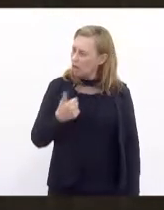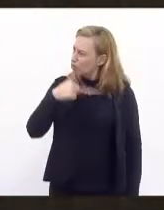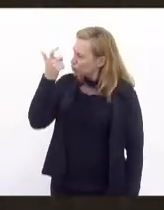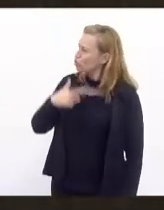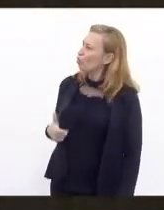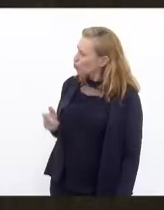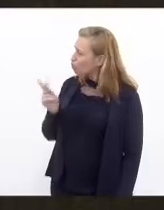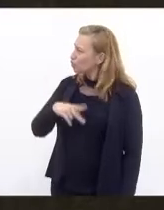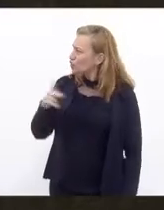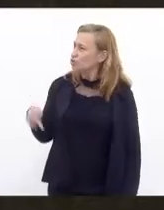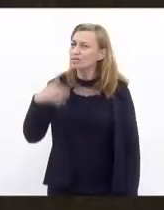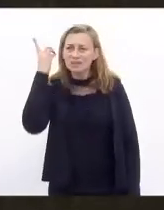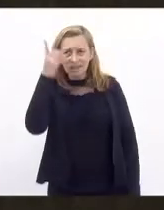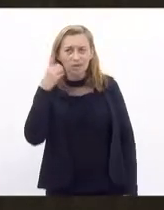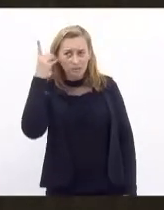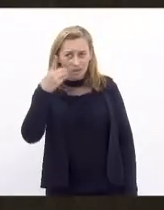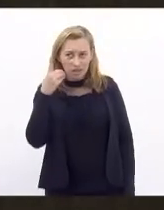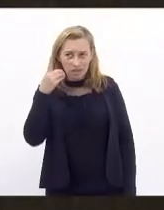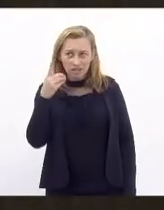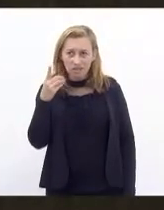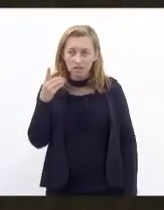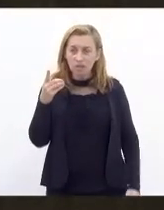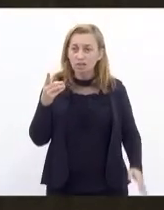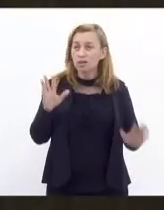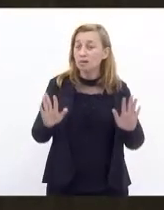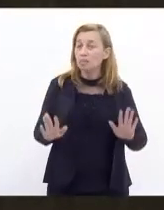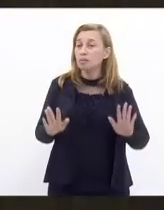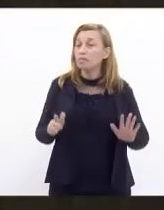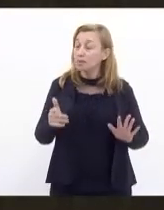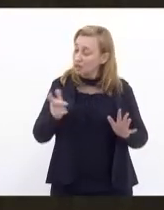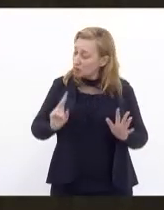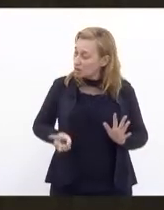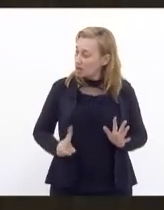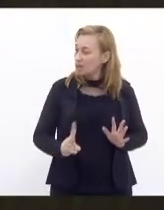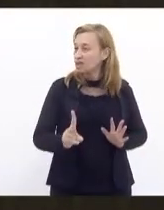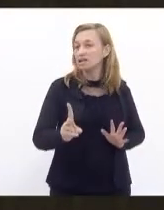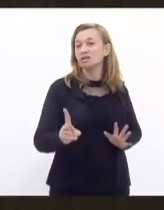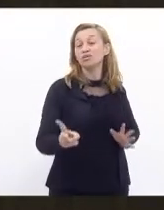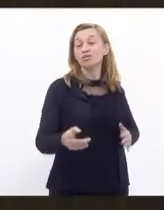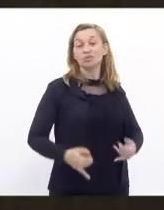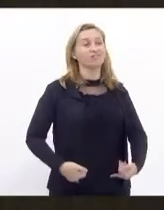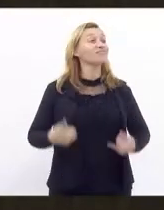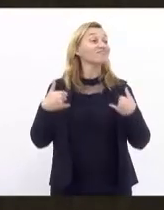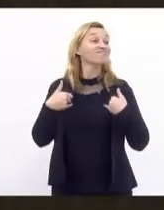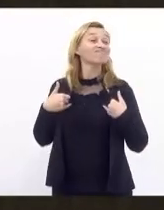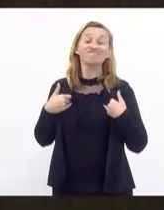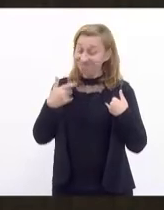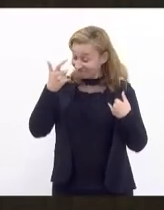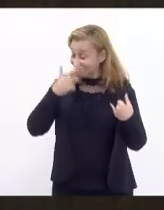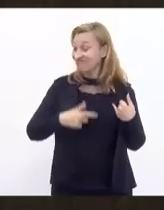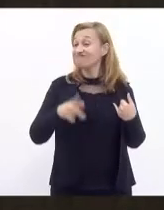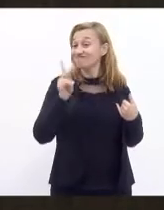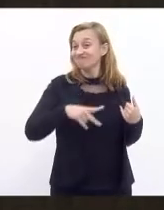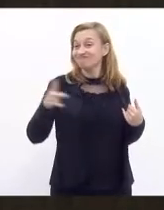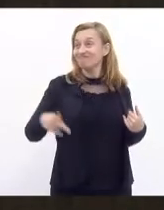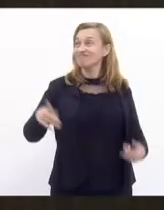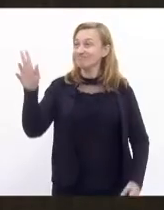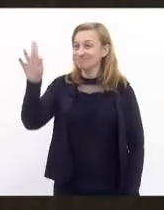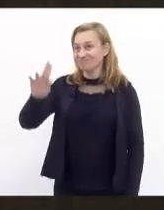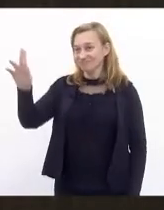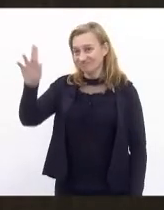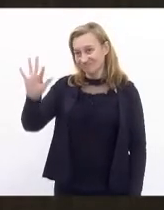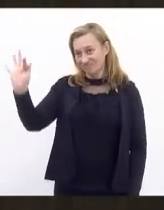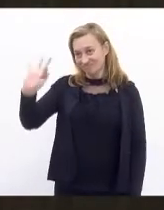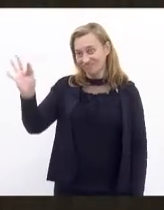é o que eu sou, eu sou deputado circunstancialmente, mas o que eu sou permanentemente, com muito orgulho, é professor da Faculdade de Educação,